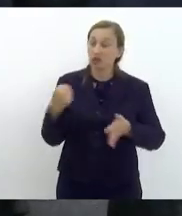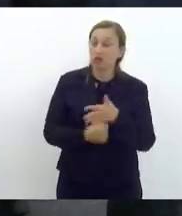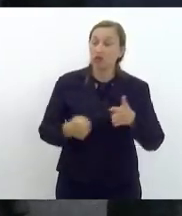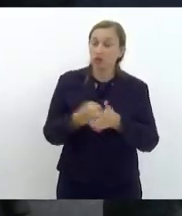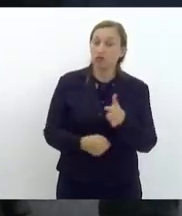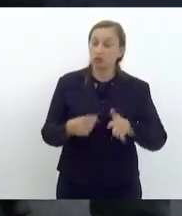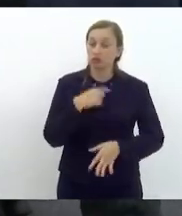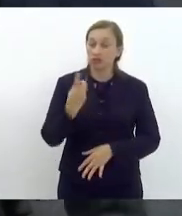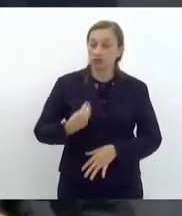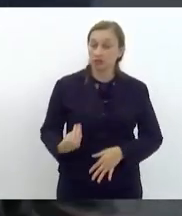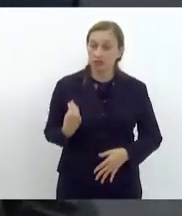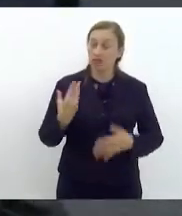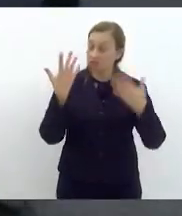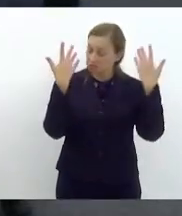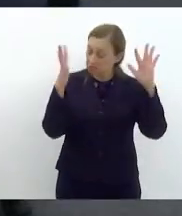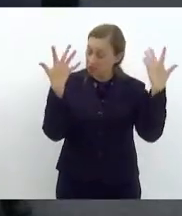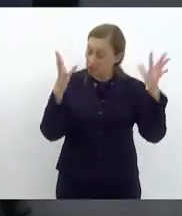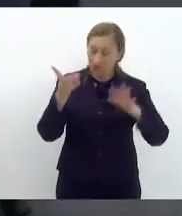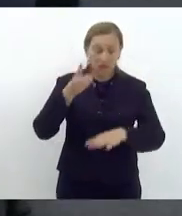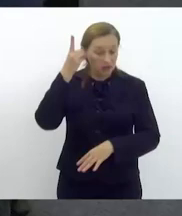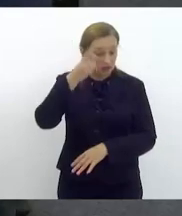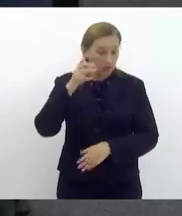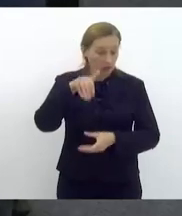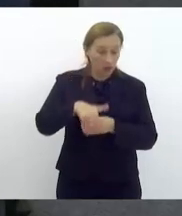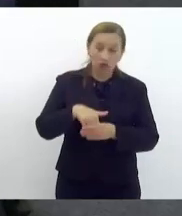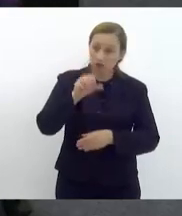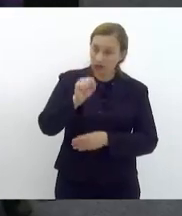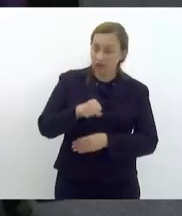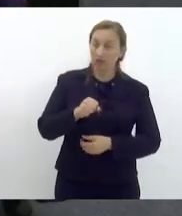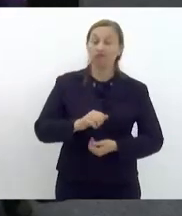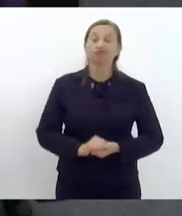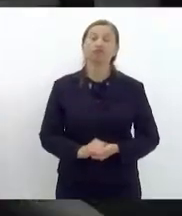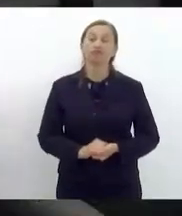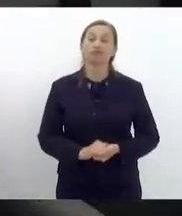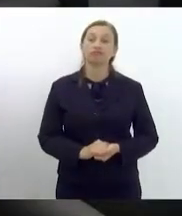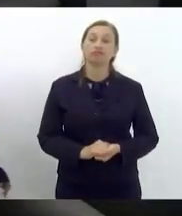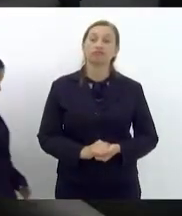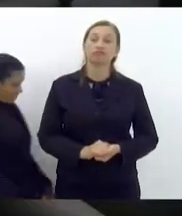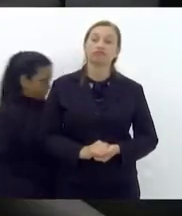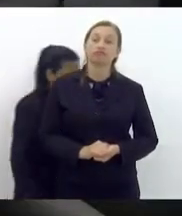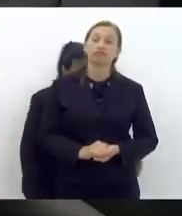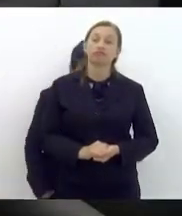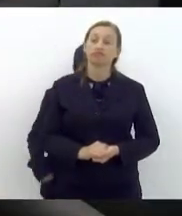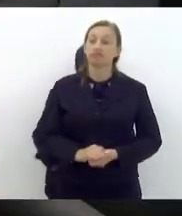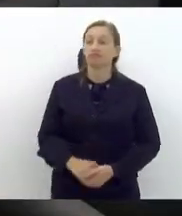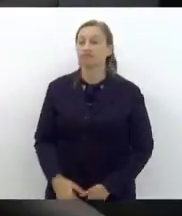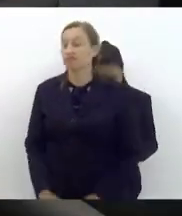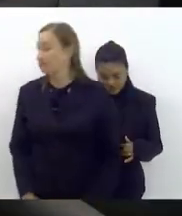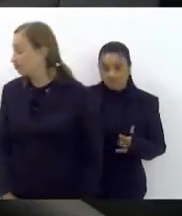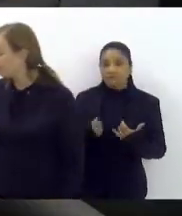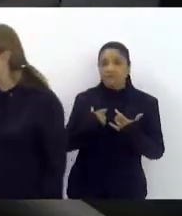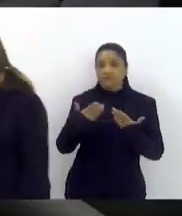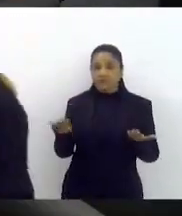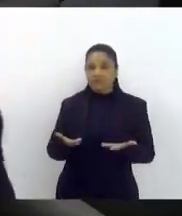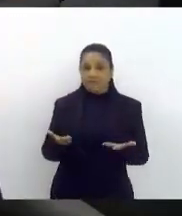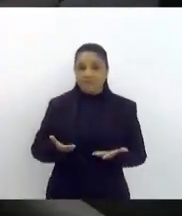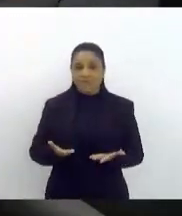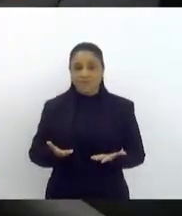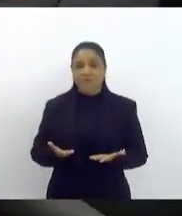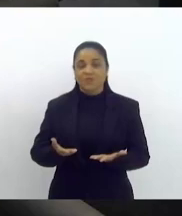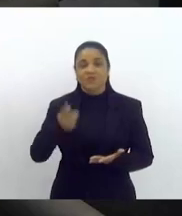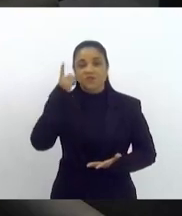nosso bem-estar. Parabéns, deputado, voto sim quantas vezes for necessário. Muito obrigado. Voto, nosso autor, nosso